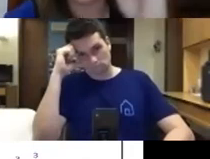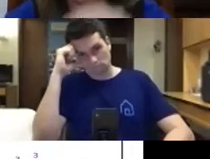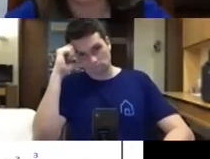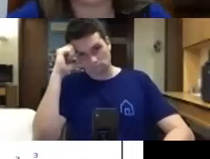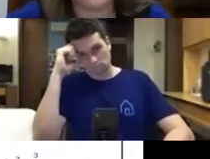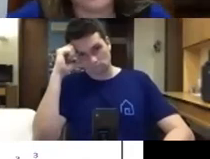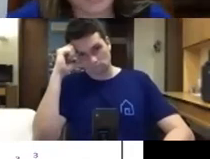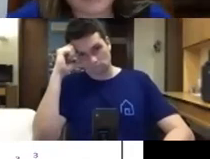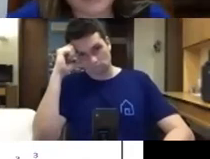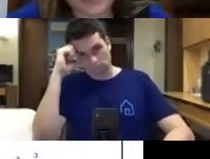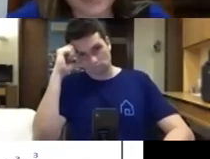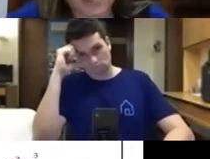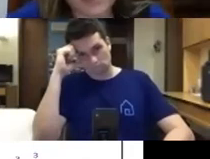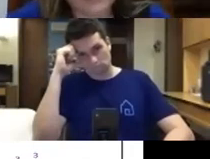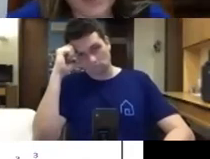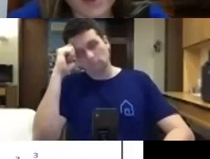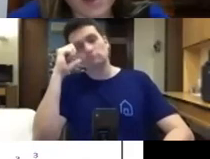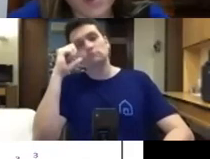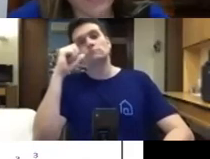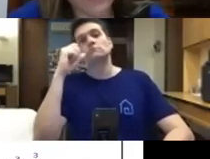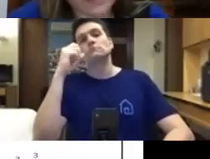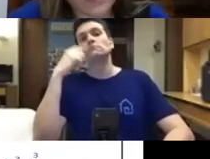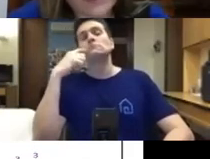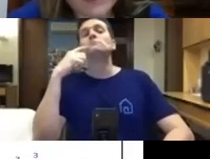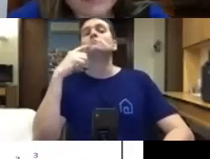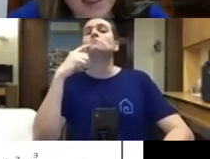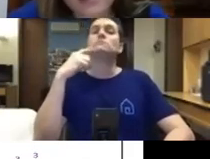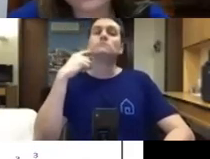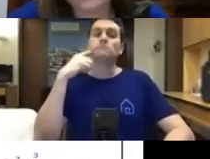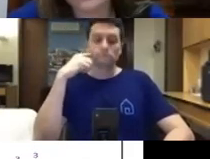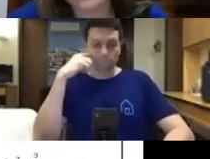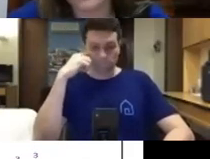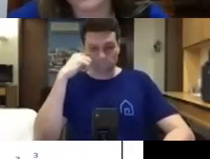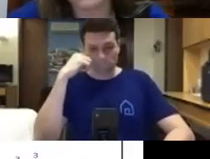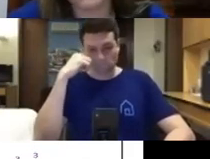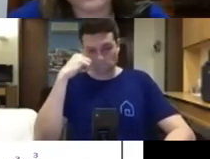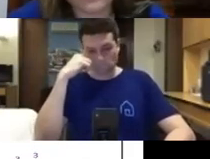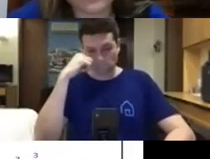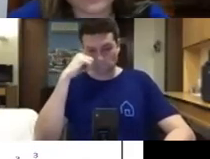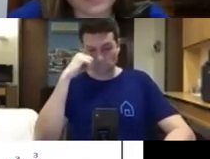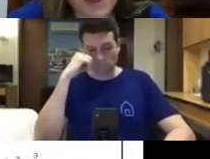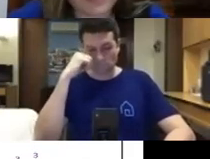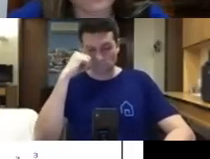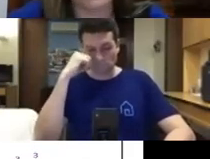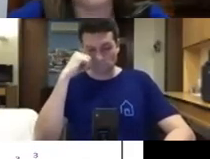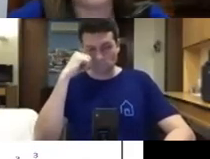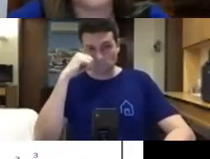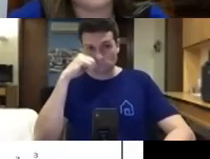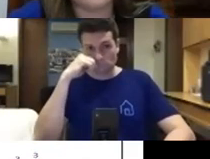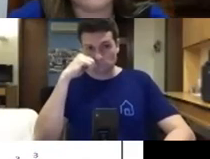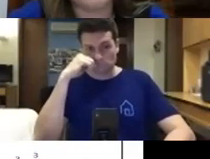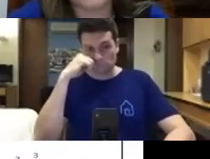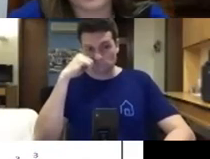2 centímetros. E a partir disso eu consigo ver o que eu ainda tenho de produto do cimento, o